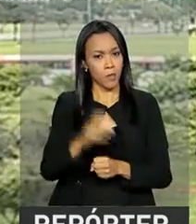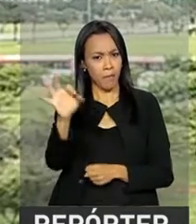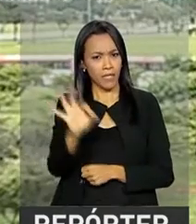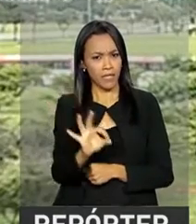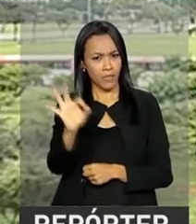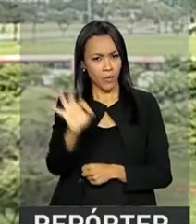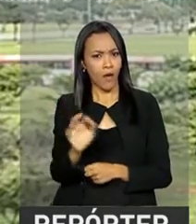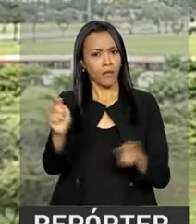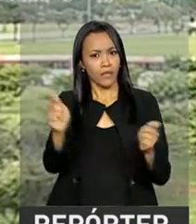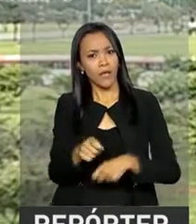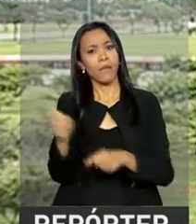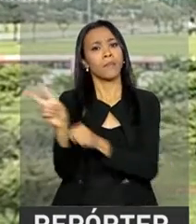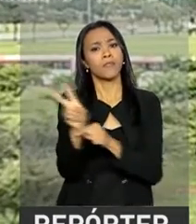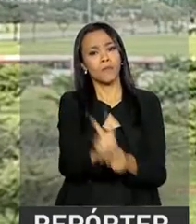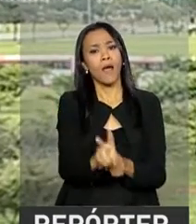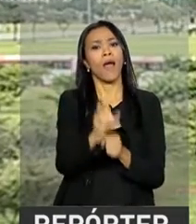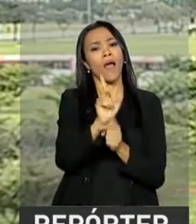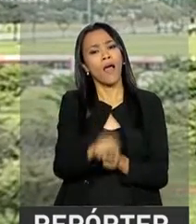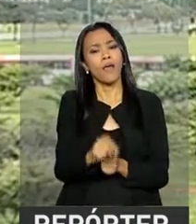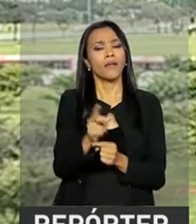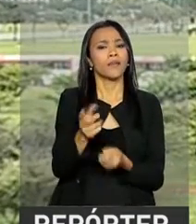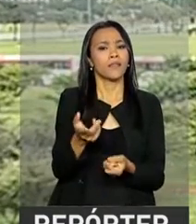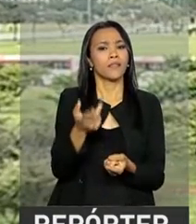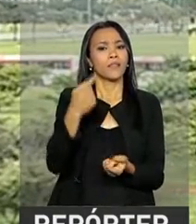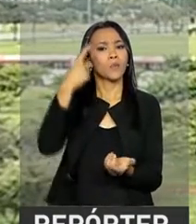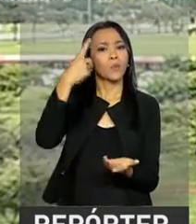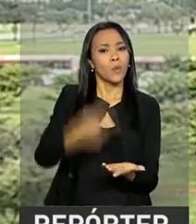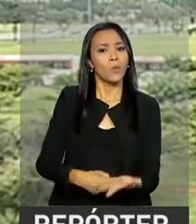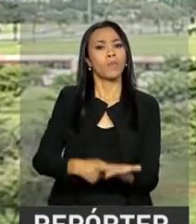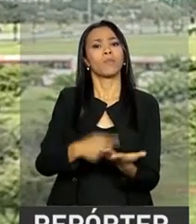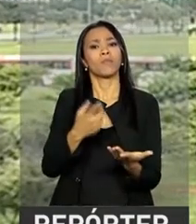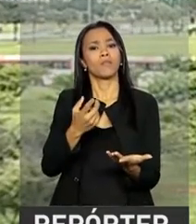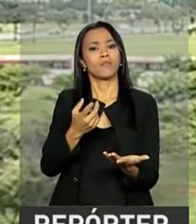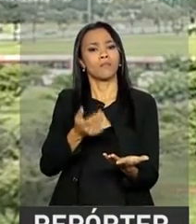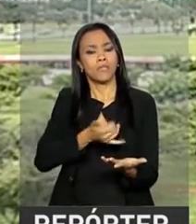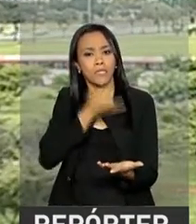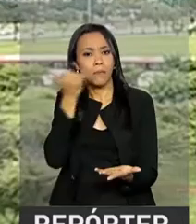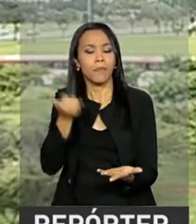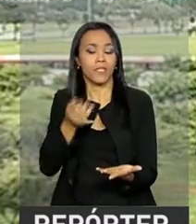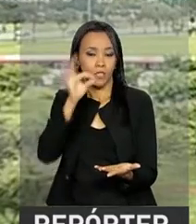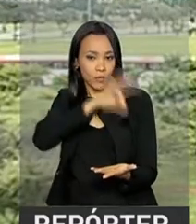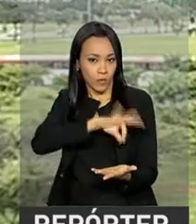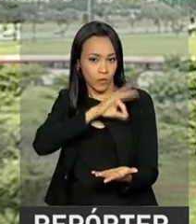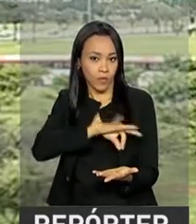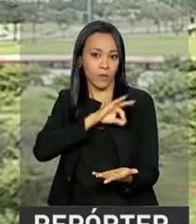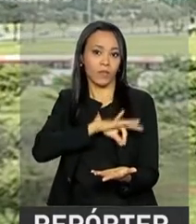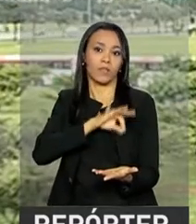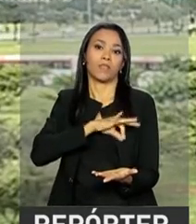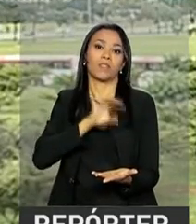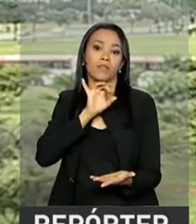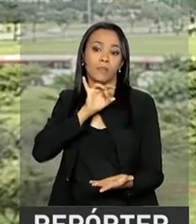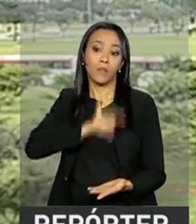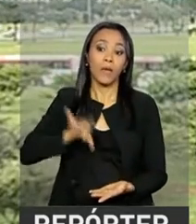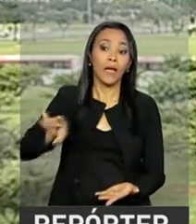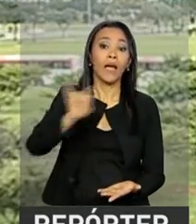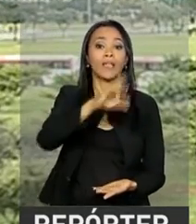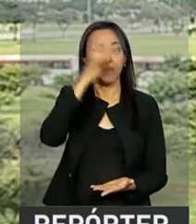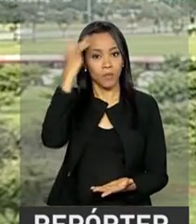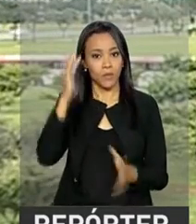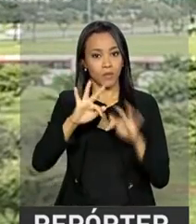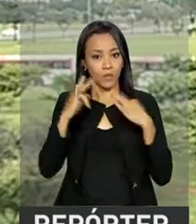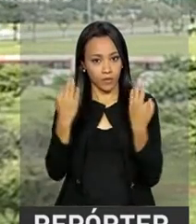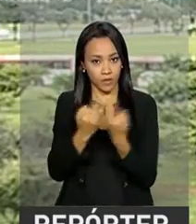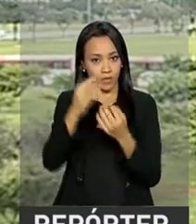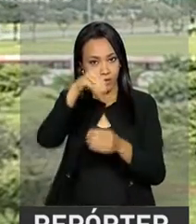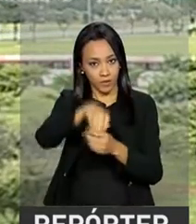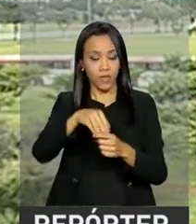ser financiado é definido de acordo com o comprometimento da renda familiar bruta mensal por pessoa do estudante essa renda